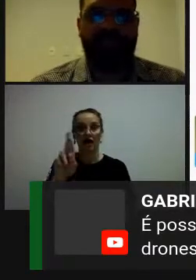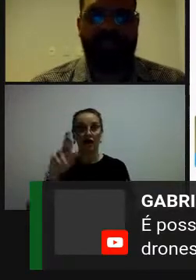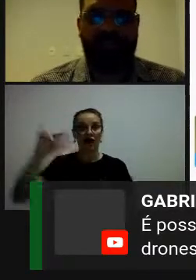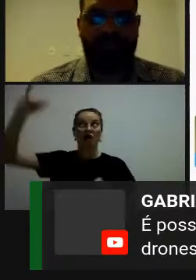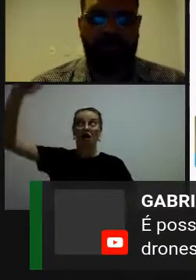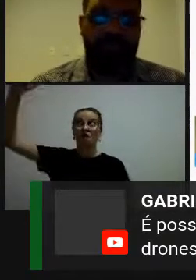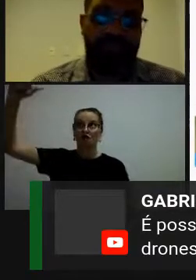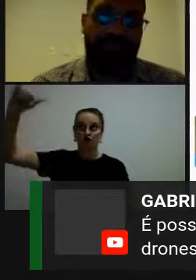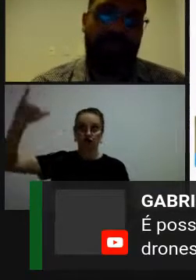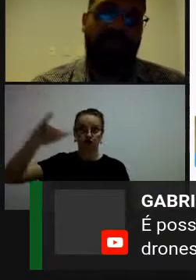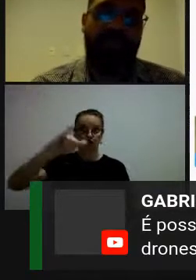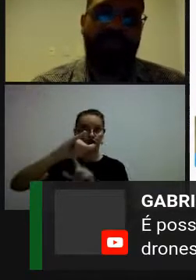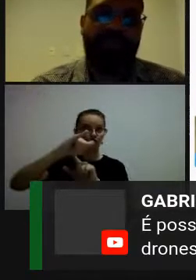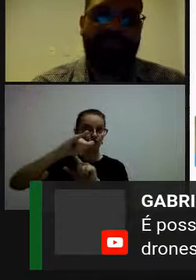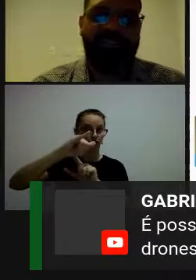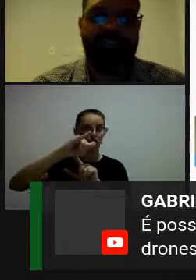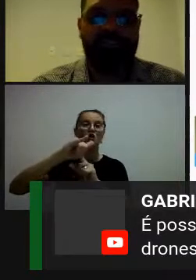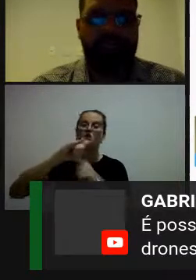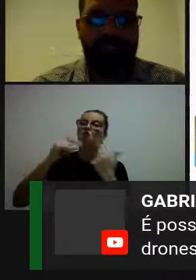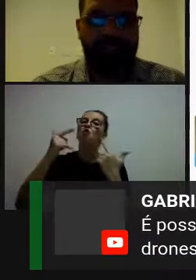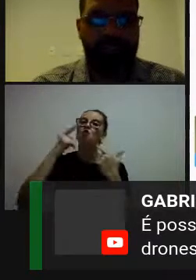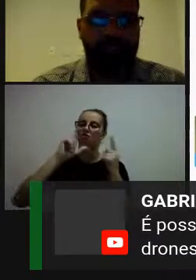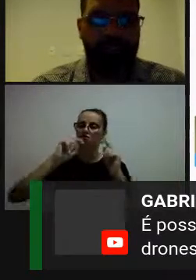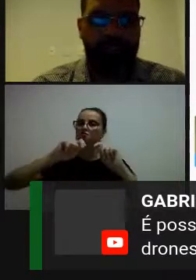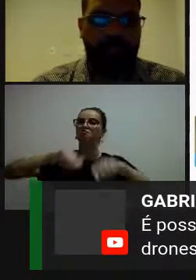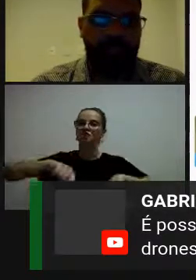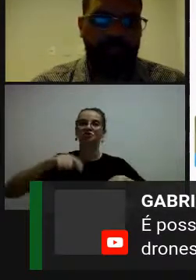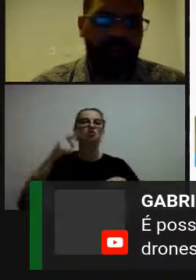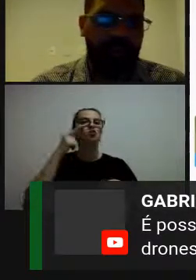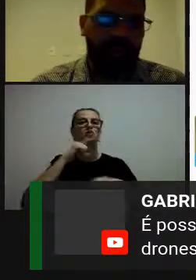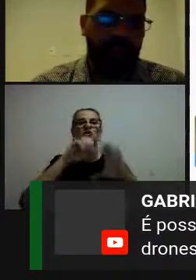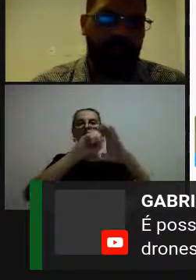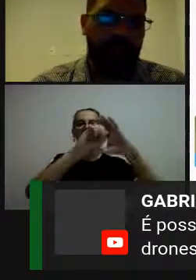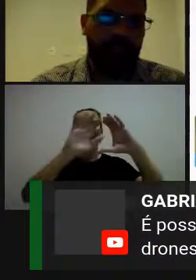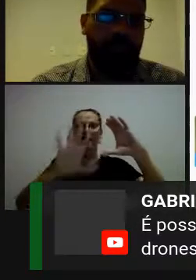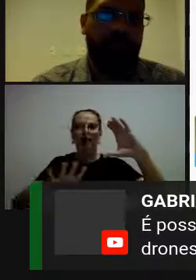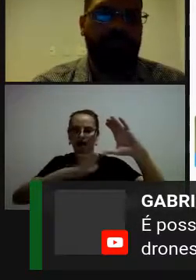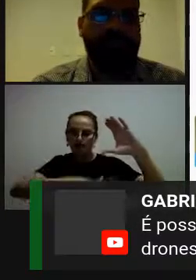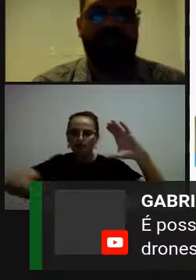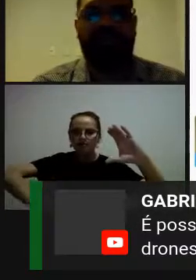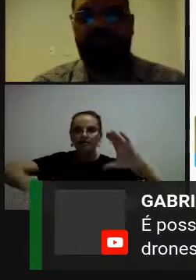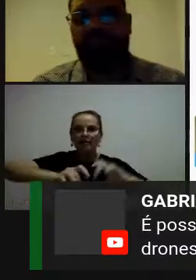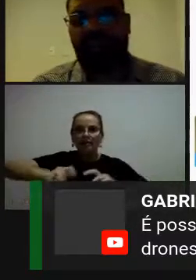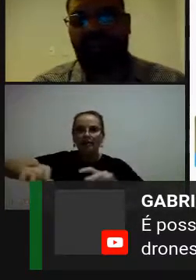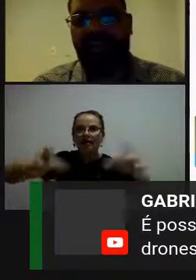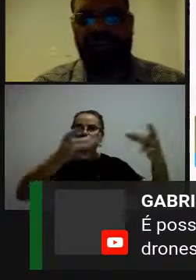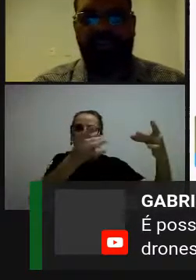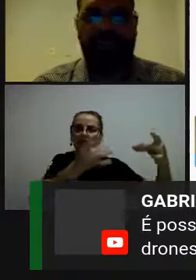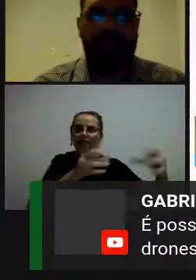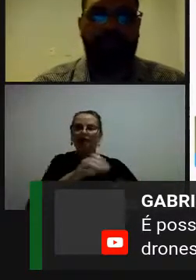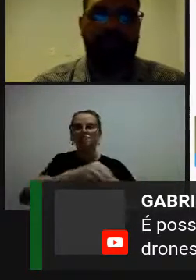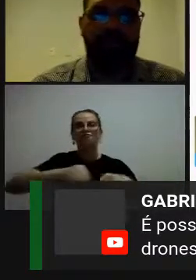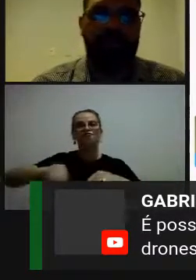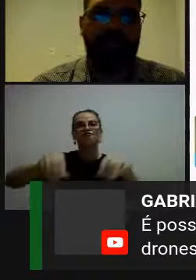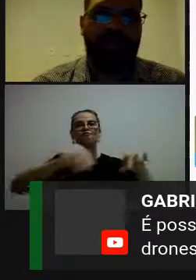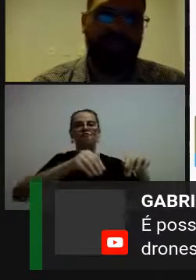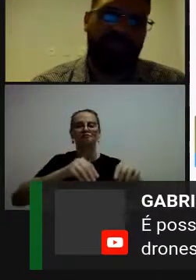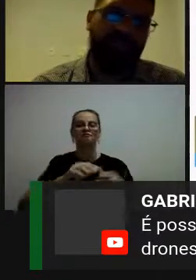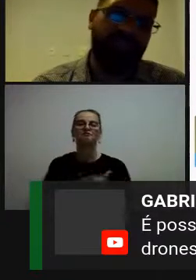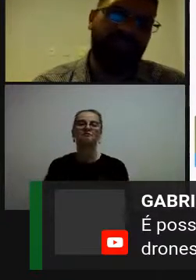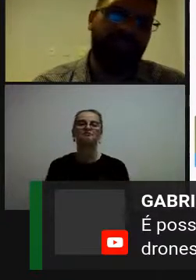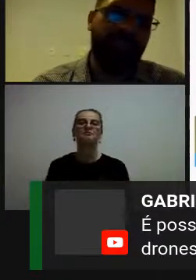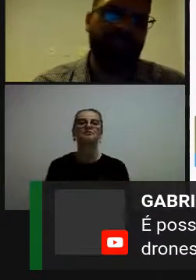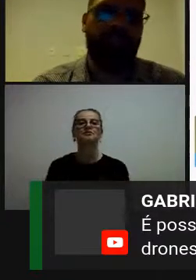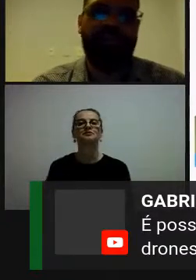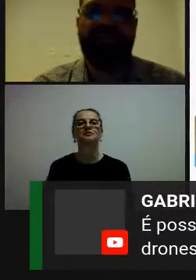fazer representação das características físicas do terreno. Porque em função da declividade, se